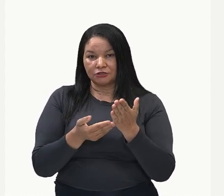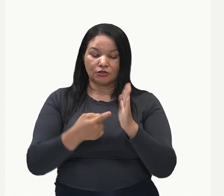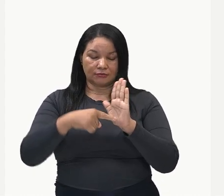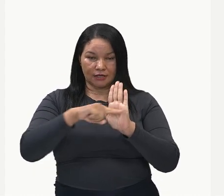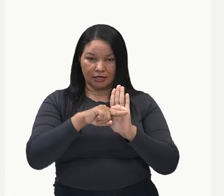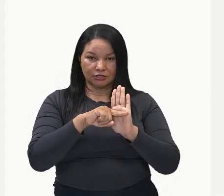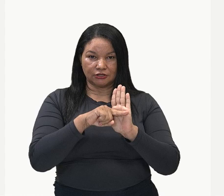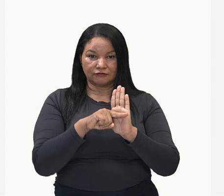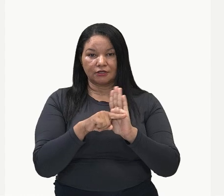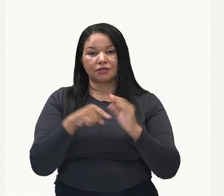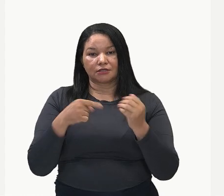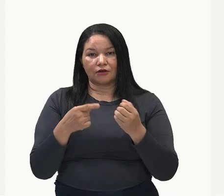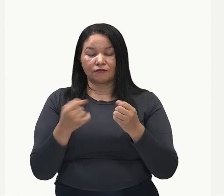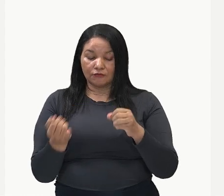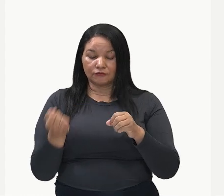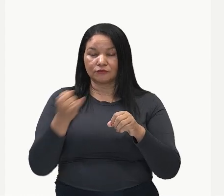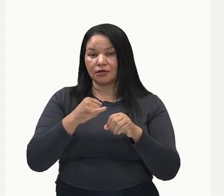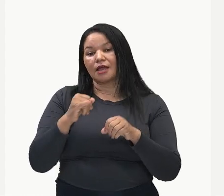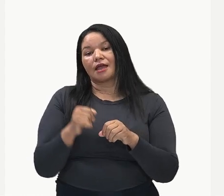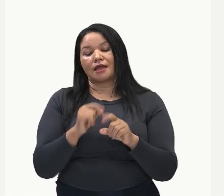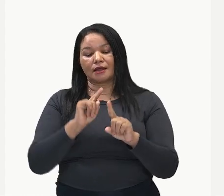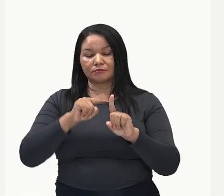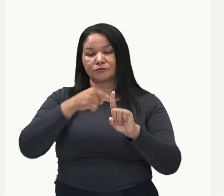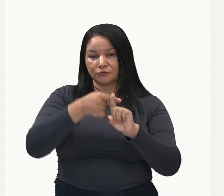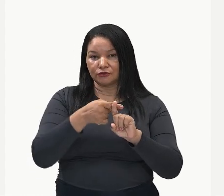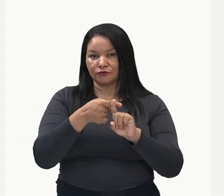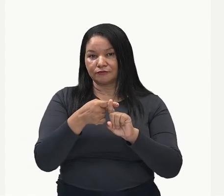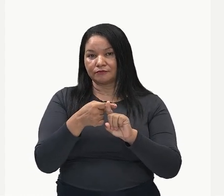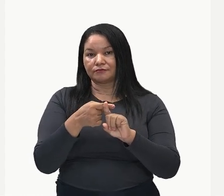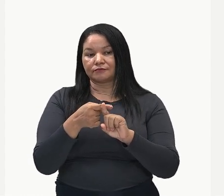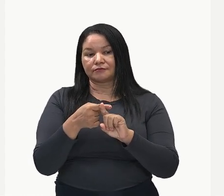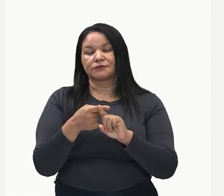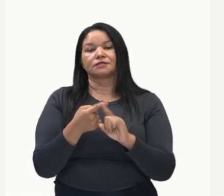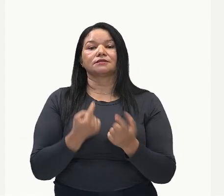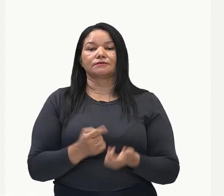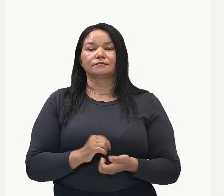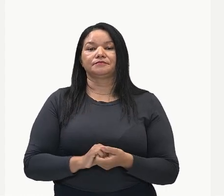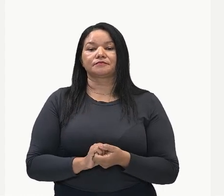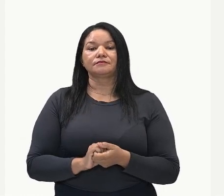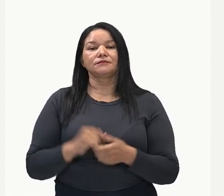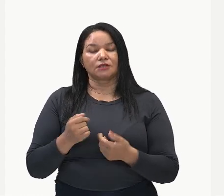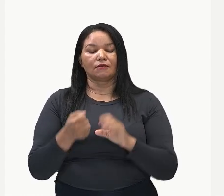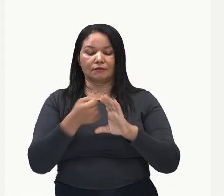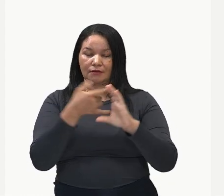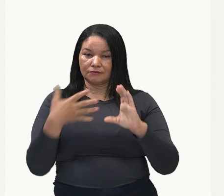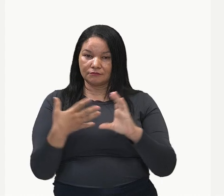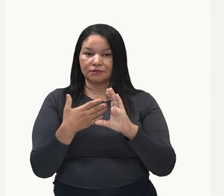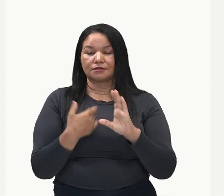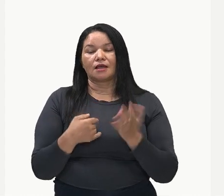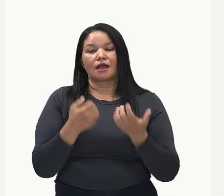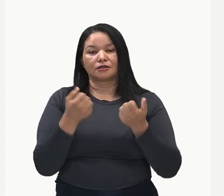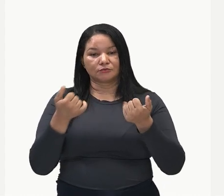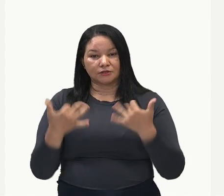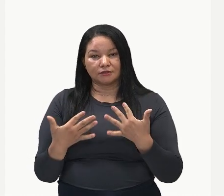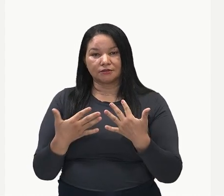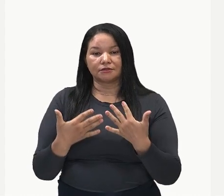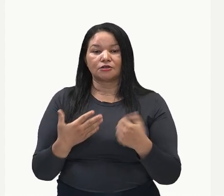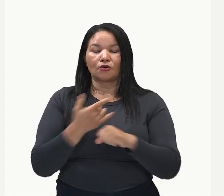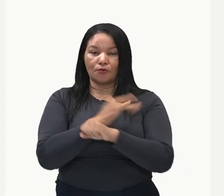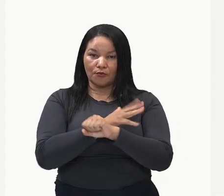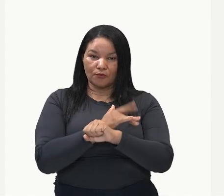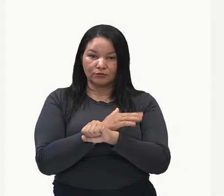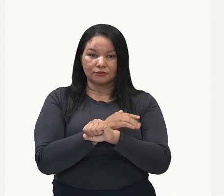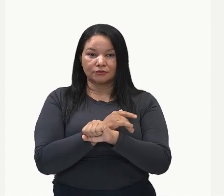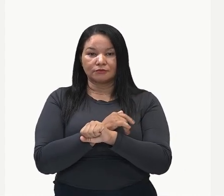então ele fica carregado positivamente, certo? Então essa é a característica dos ácidos de modo geral, tá bom? Que tem um sabor